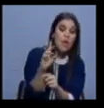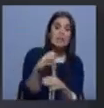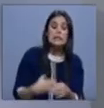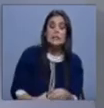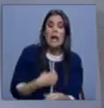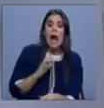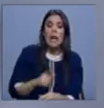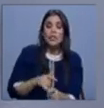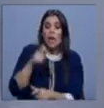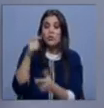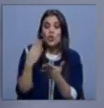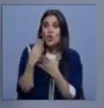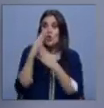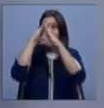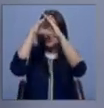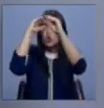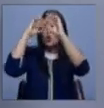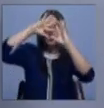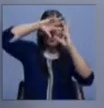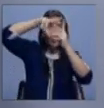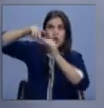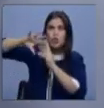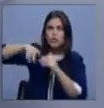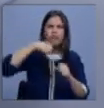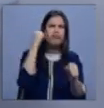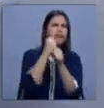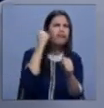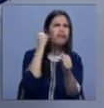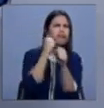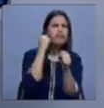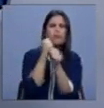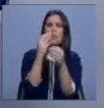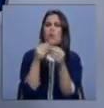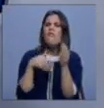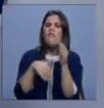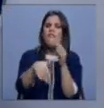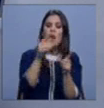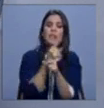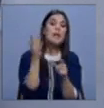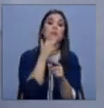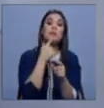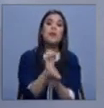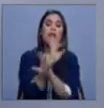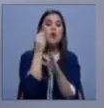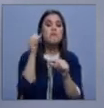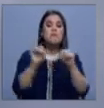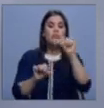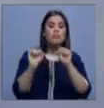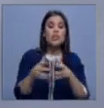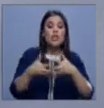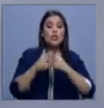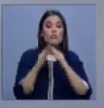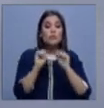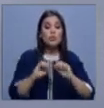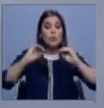que os astrónomos vão ter muito trabalho pela frente para tentar perceber precisamente as composições químicas iniciais, as estruturas iniciais que nós